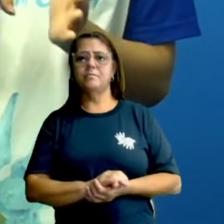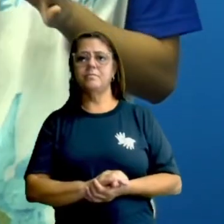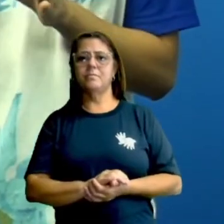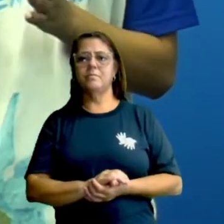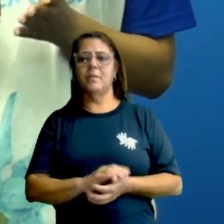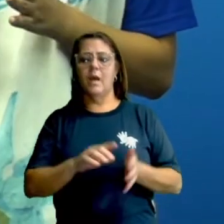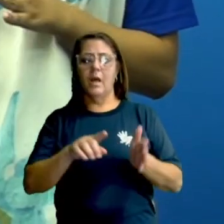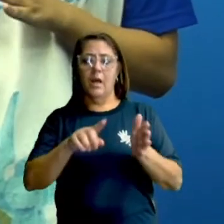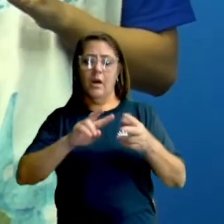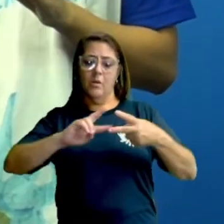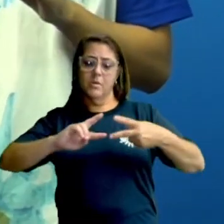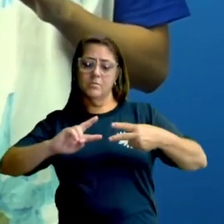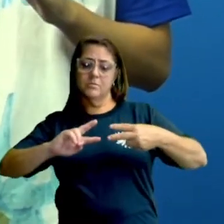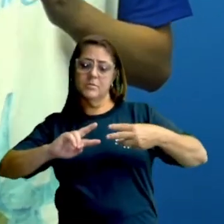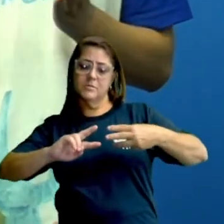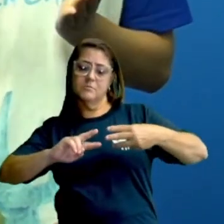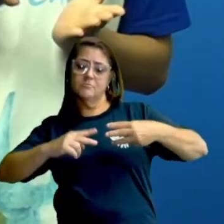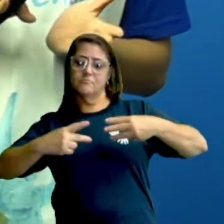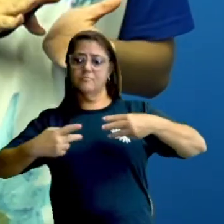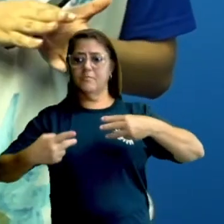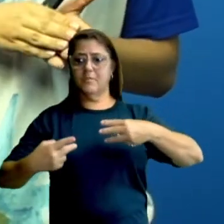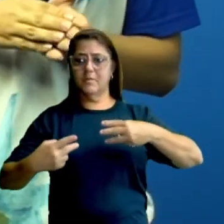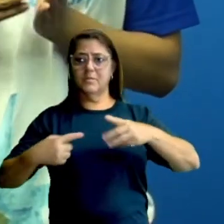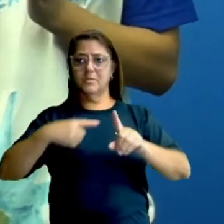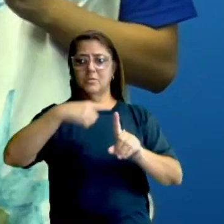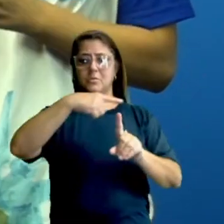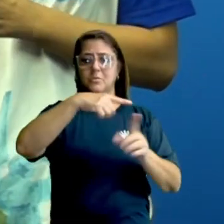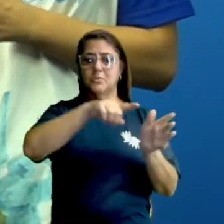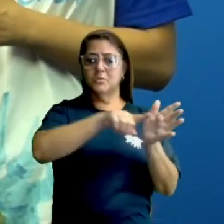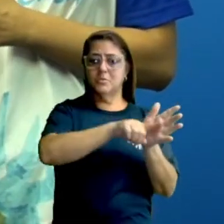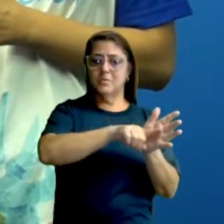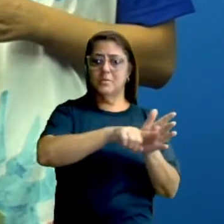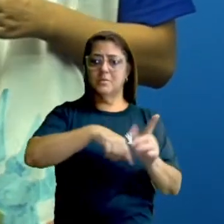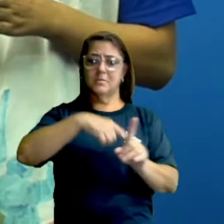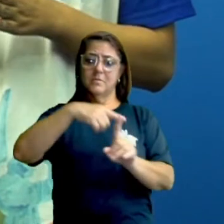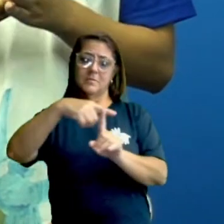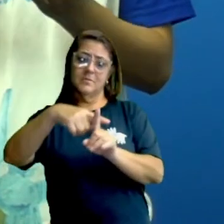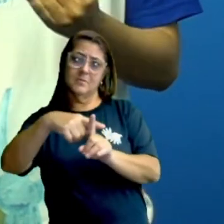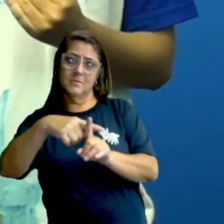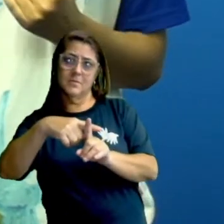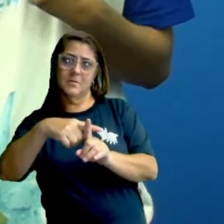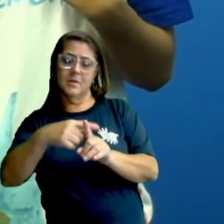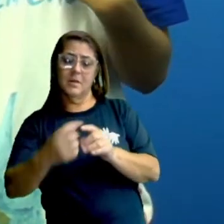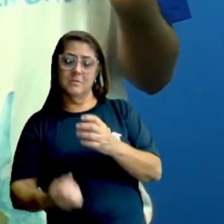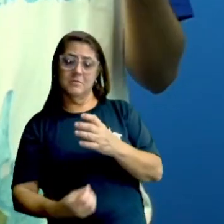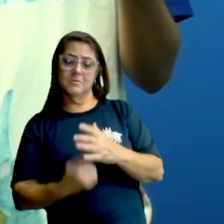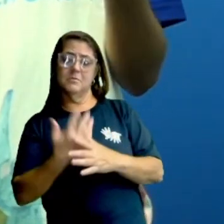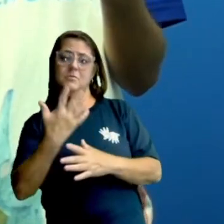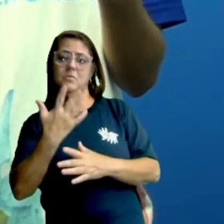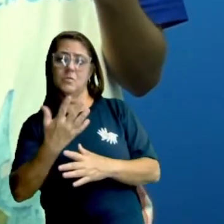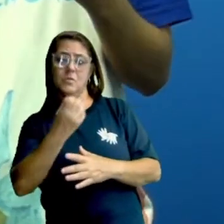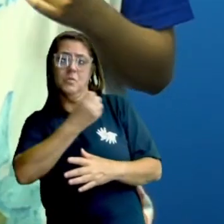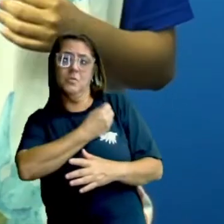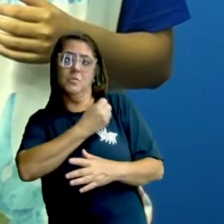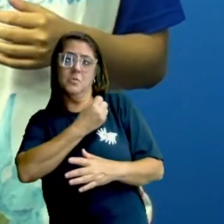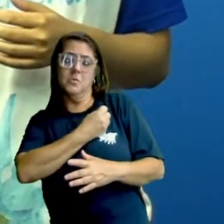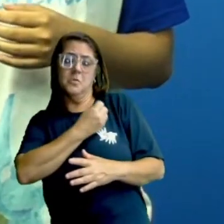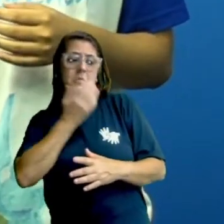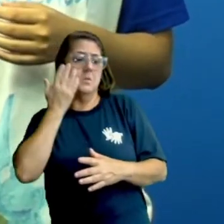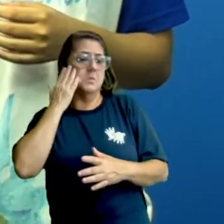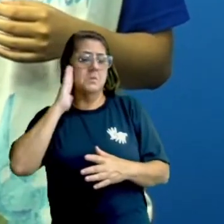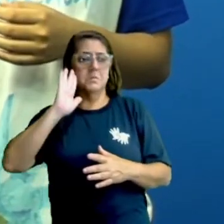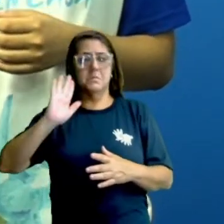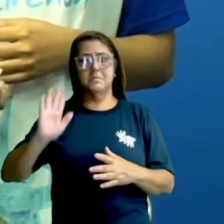As operações inversas entre subtração e adição para descobrir um número que a gente